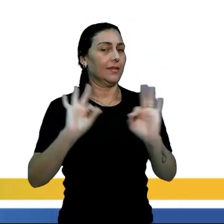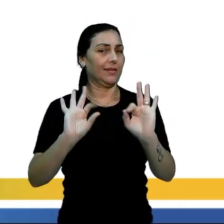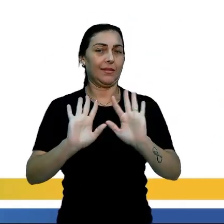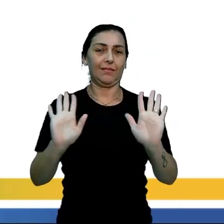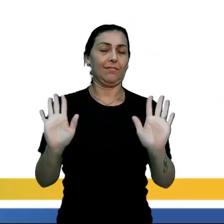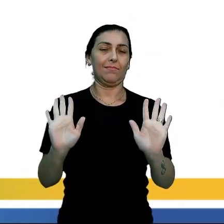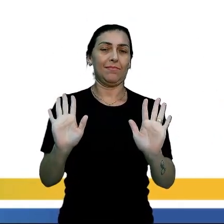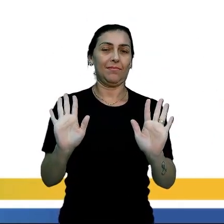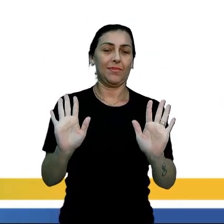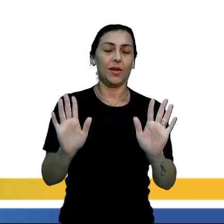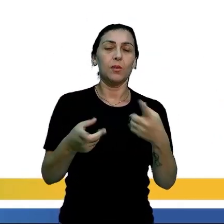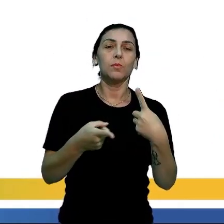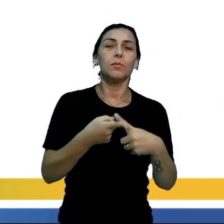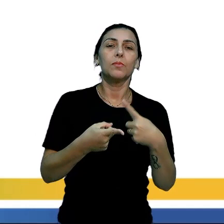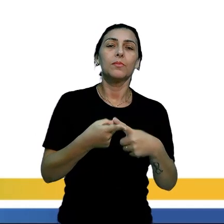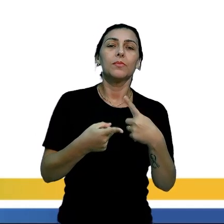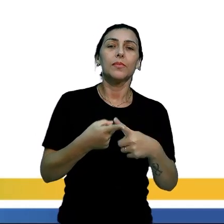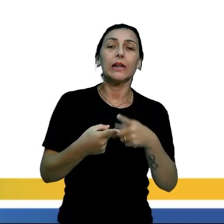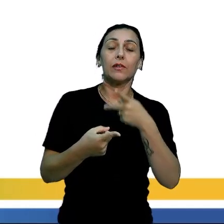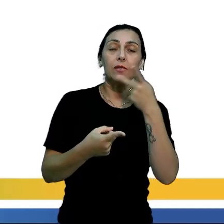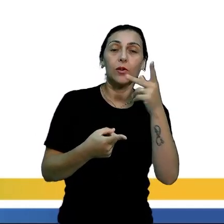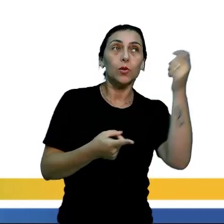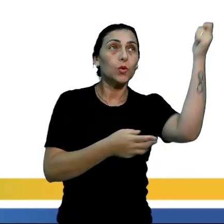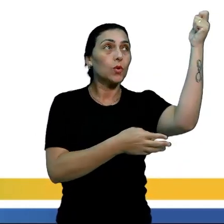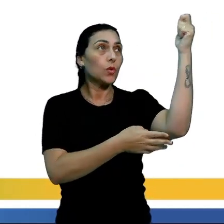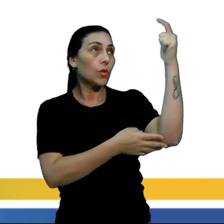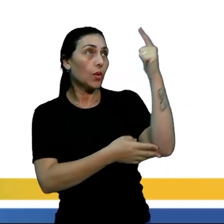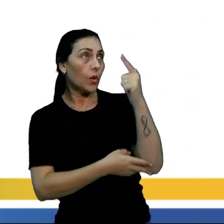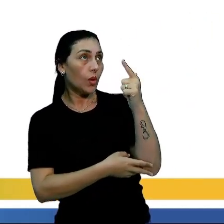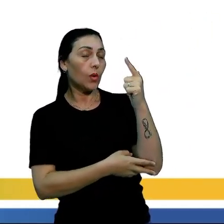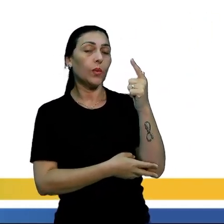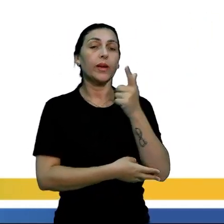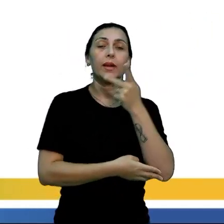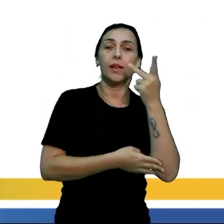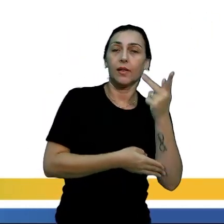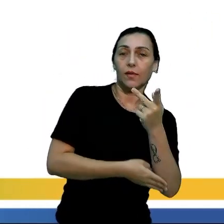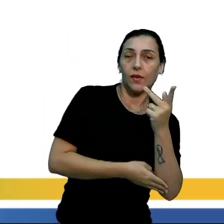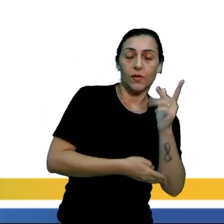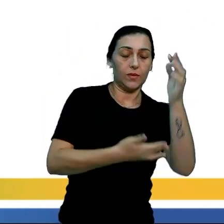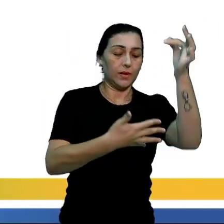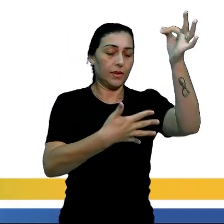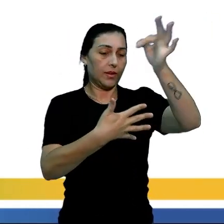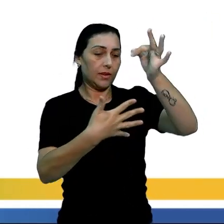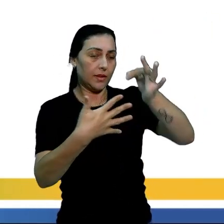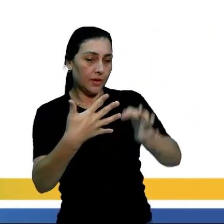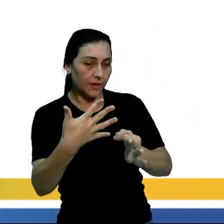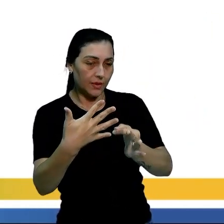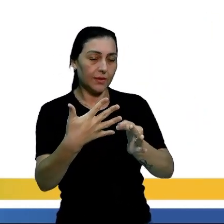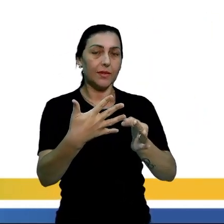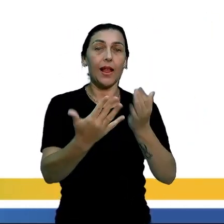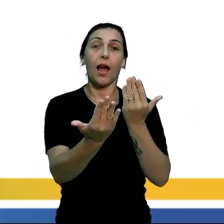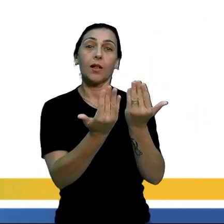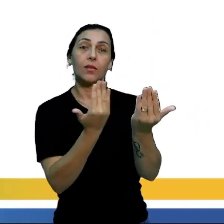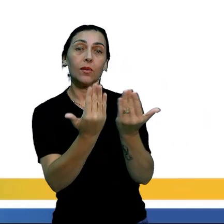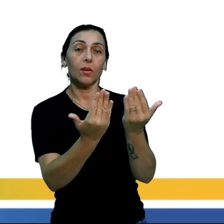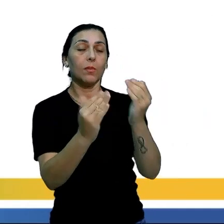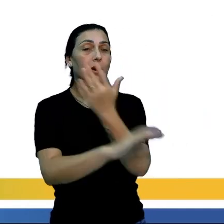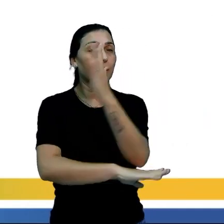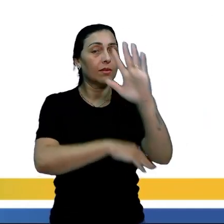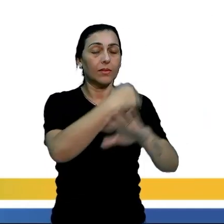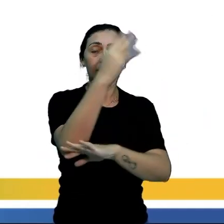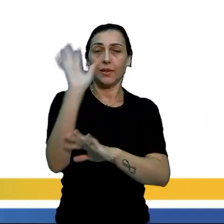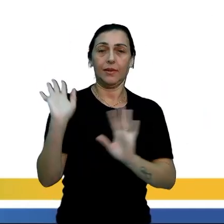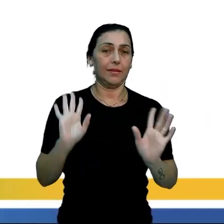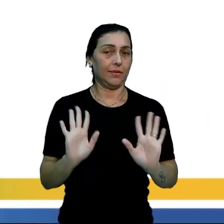né? Não é porque que ele citou sol, que ele citou esses elementos da natureza, que ele estava se comparando à natureza.